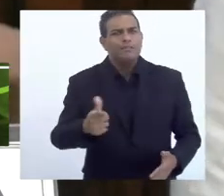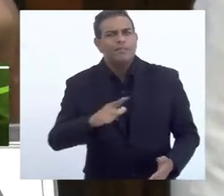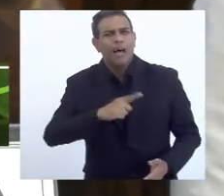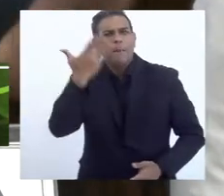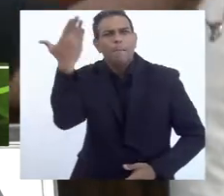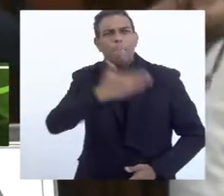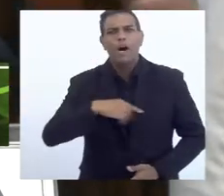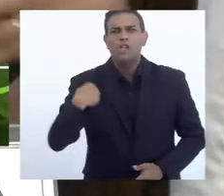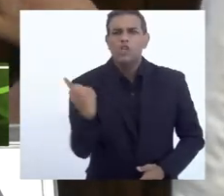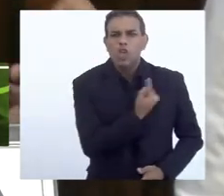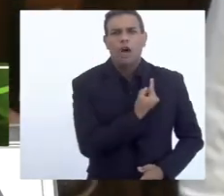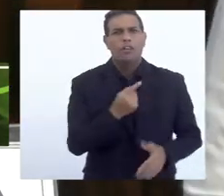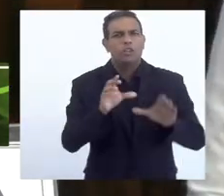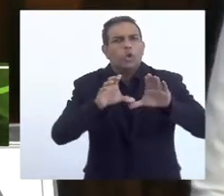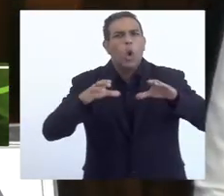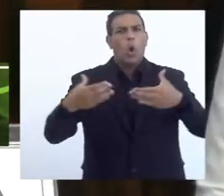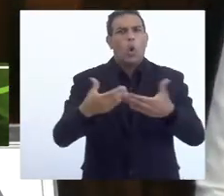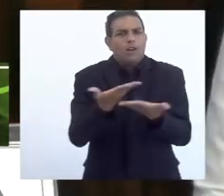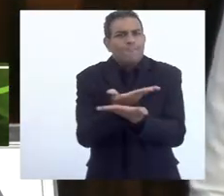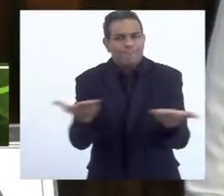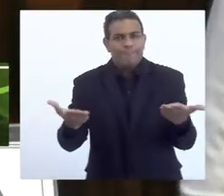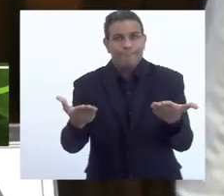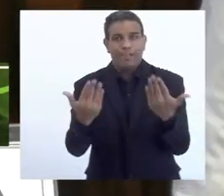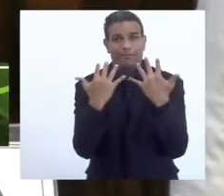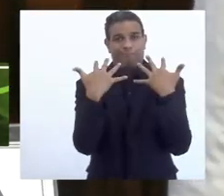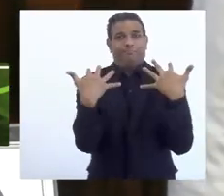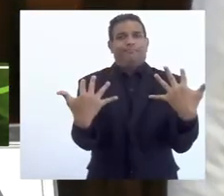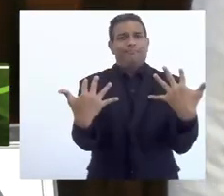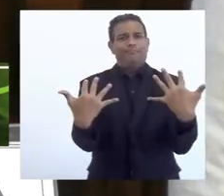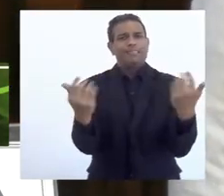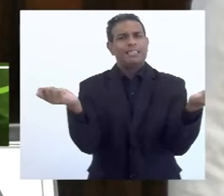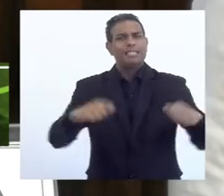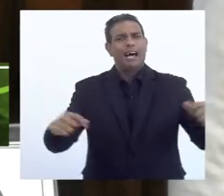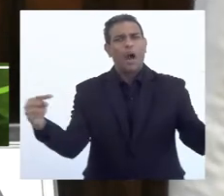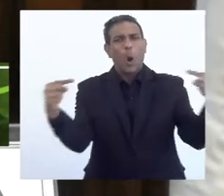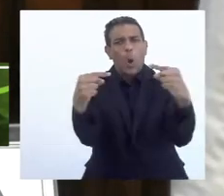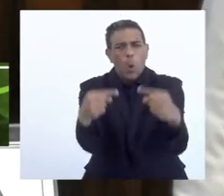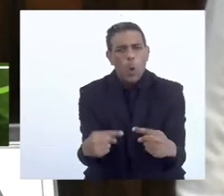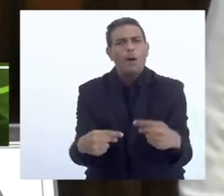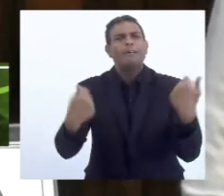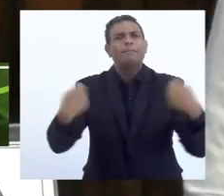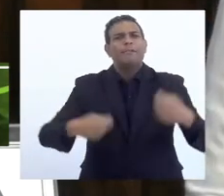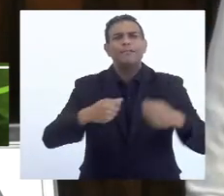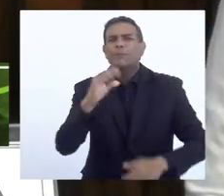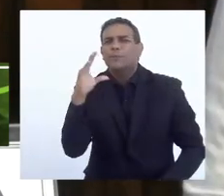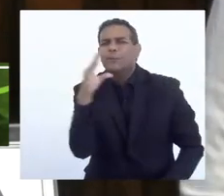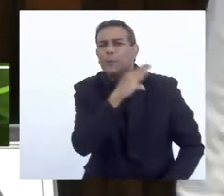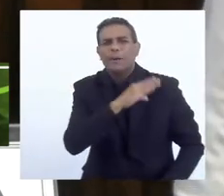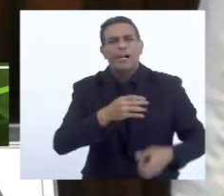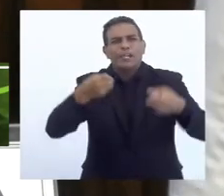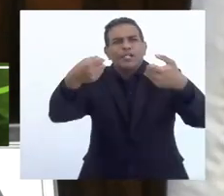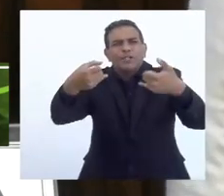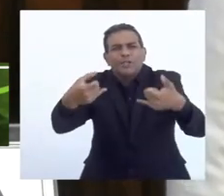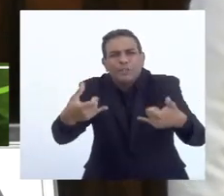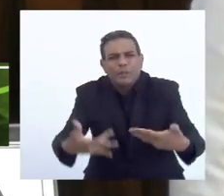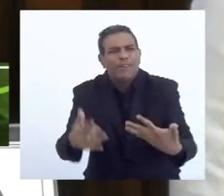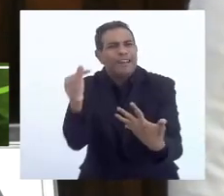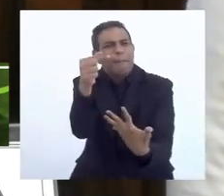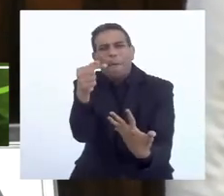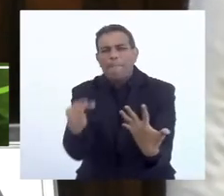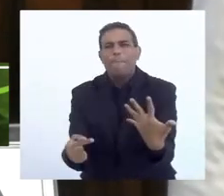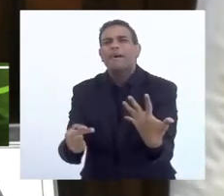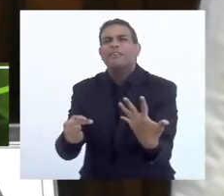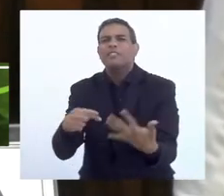nome e nós, acho que quando fazemos essa audiência, pactuamos entre nós a necessidade de falar sobre esse nome,